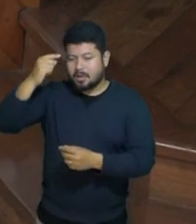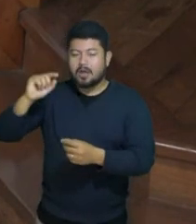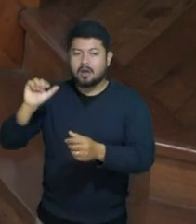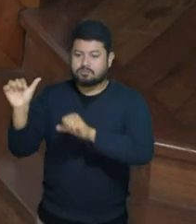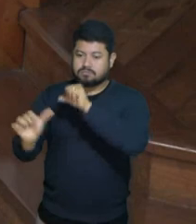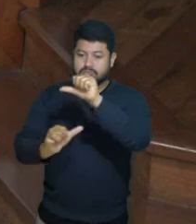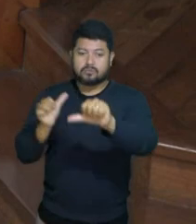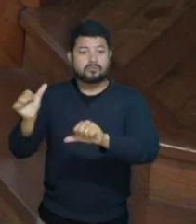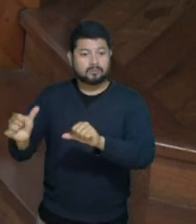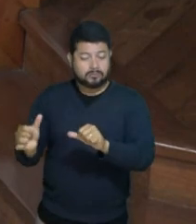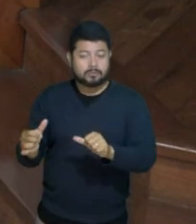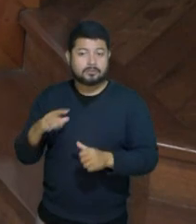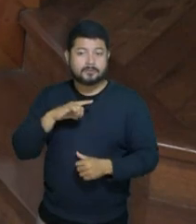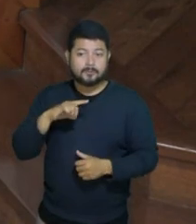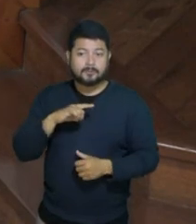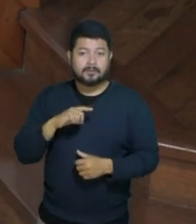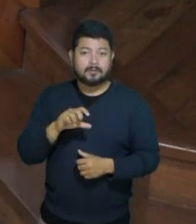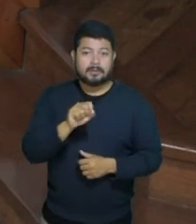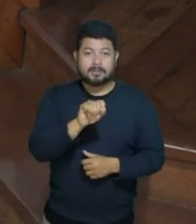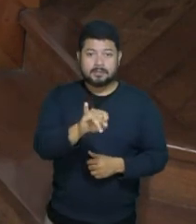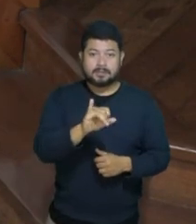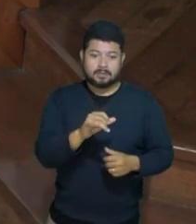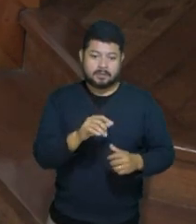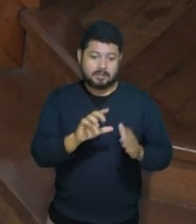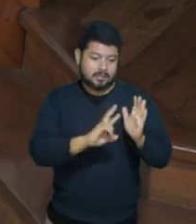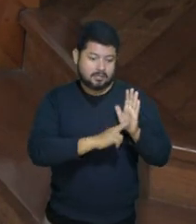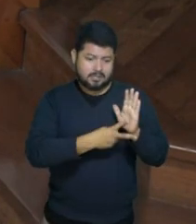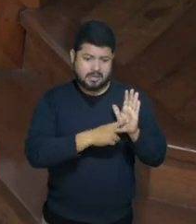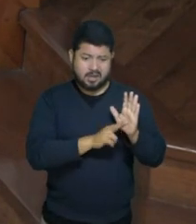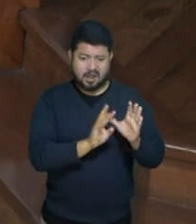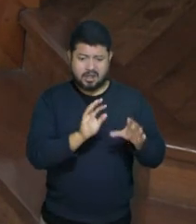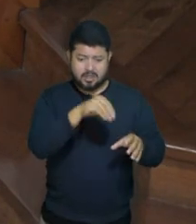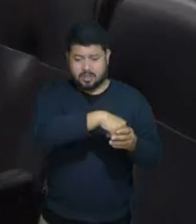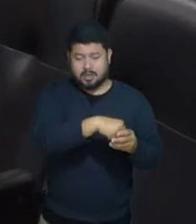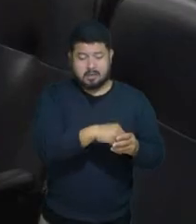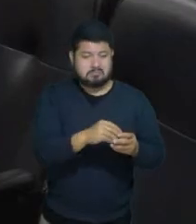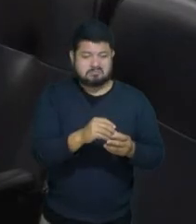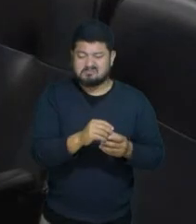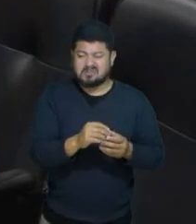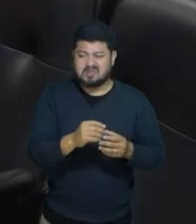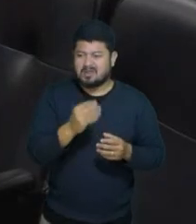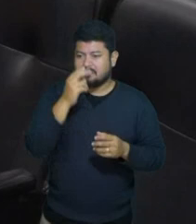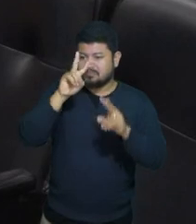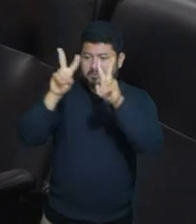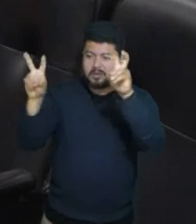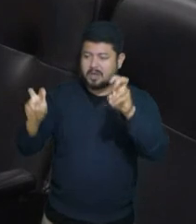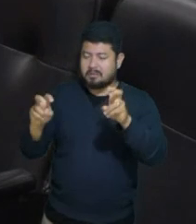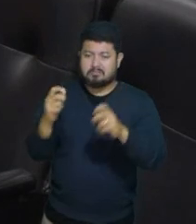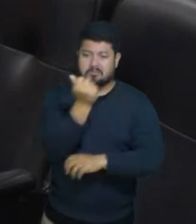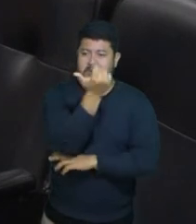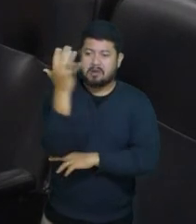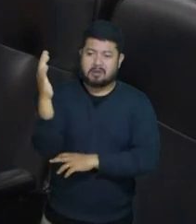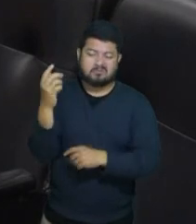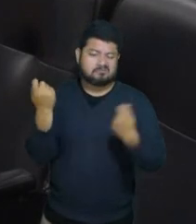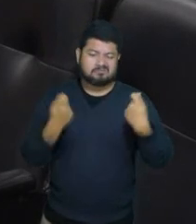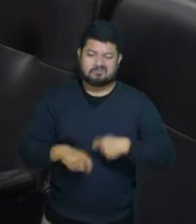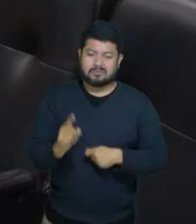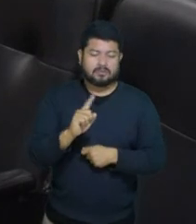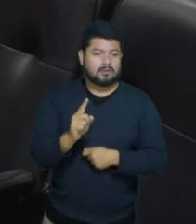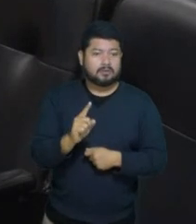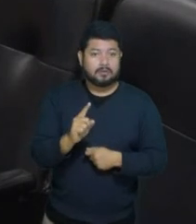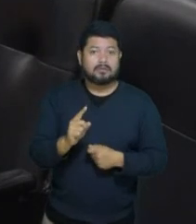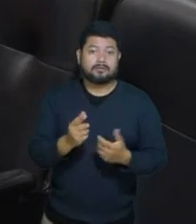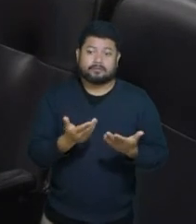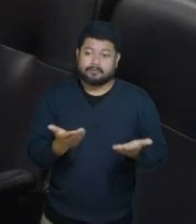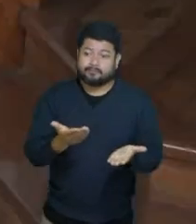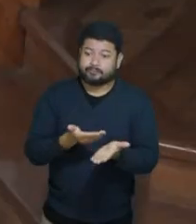ainda não é nem importante dentro do sindicato, fica complicado. Então, eu acho que é trazer a pauta. Aí, é caso a